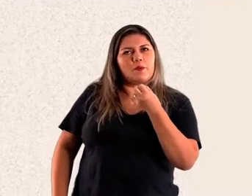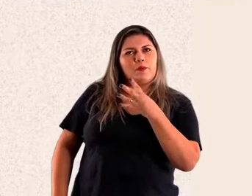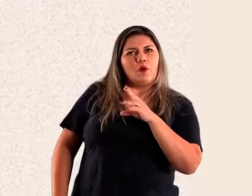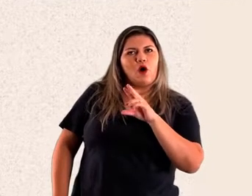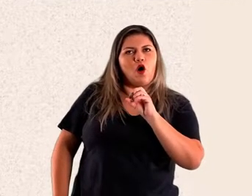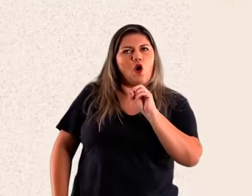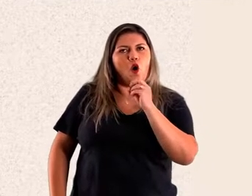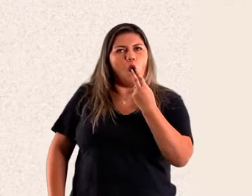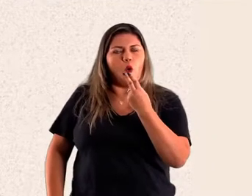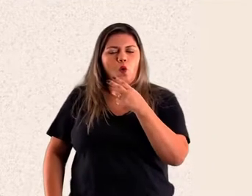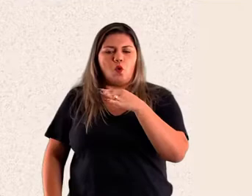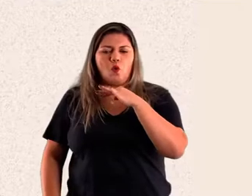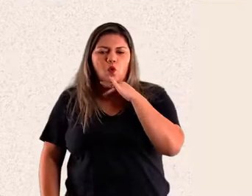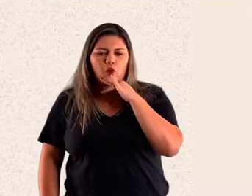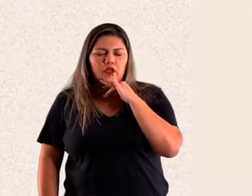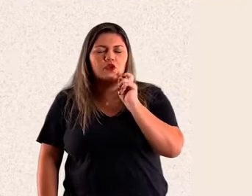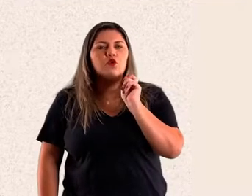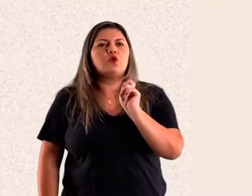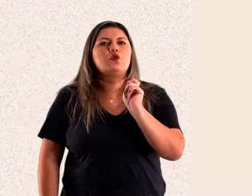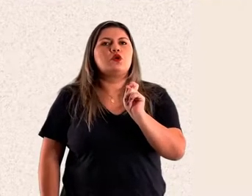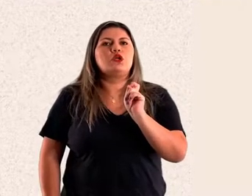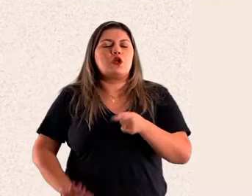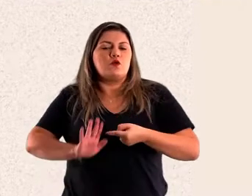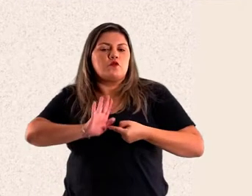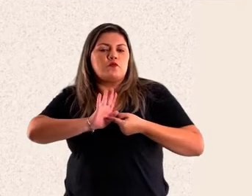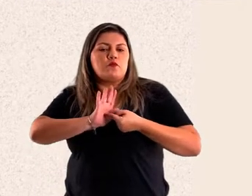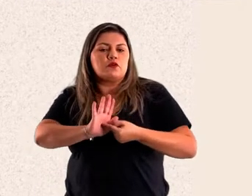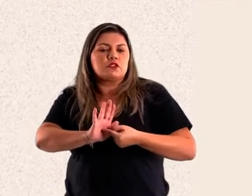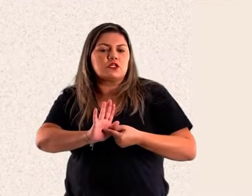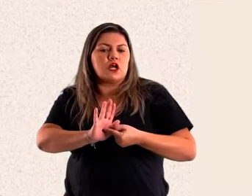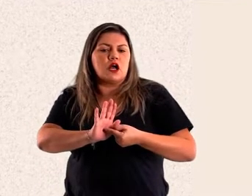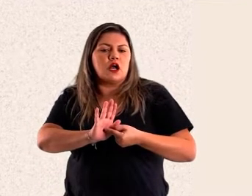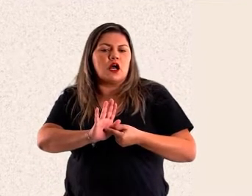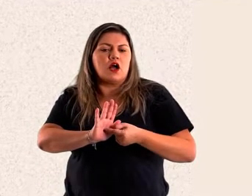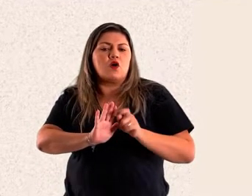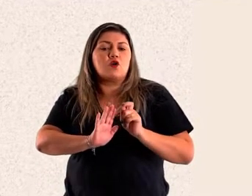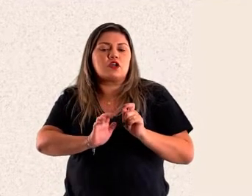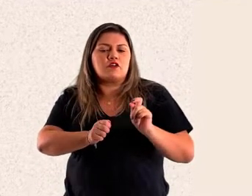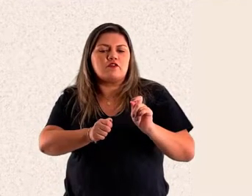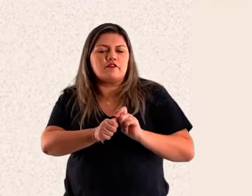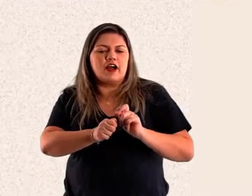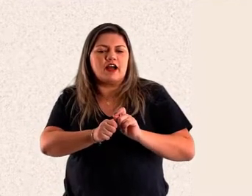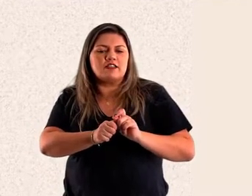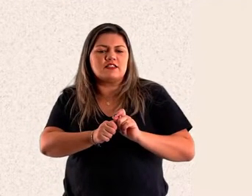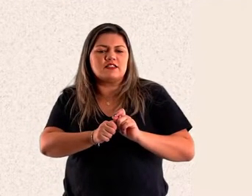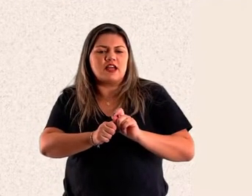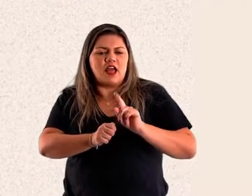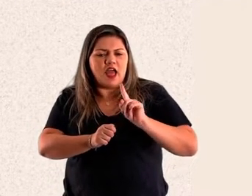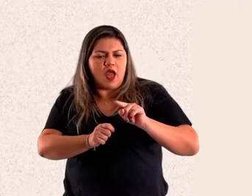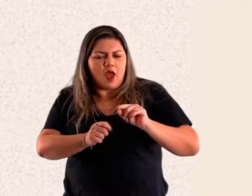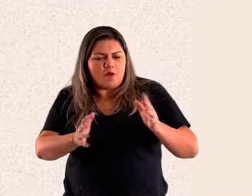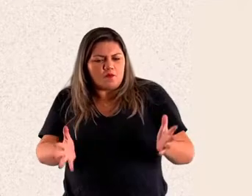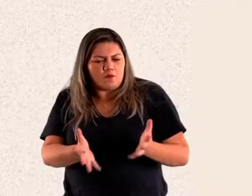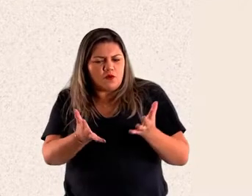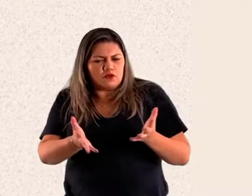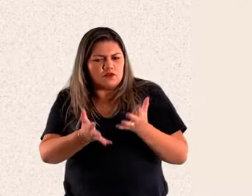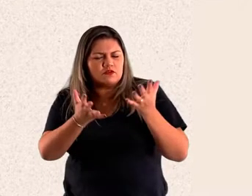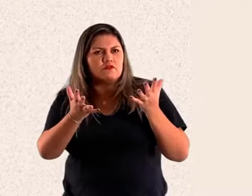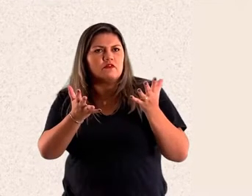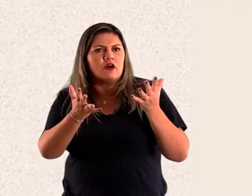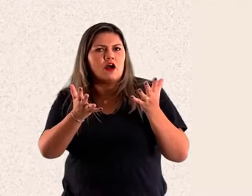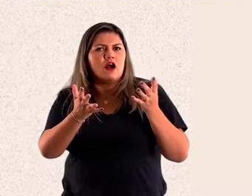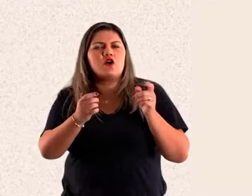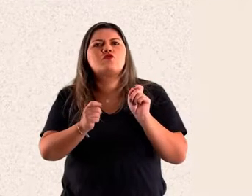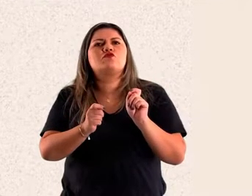dano Então o que vai determinar a qualidade da ação é muito mais a nossa motivação do que